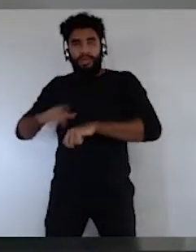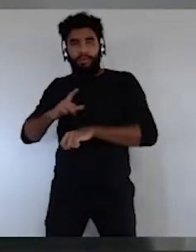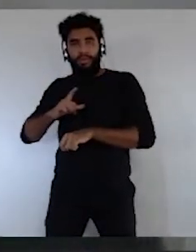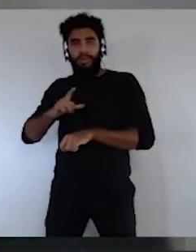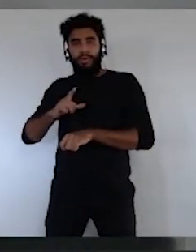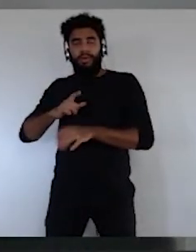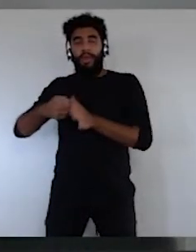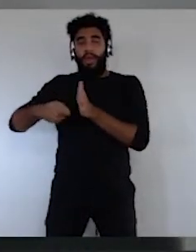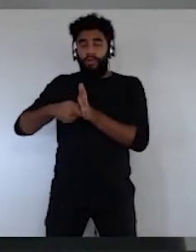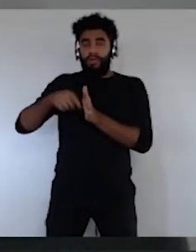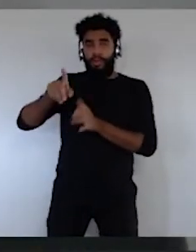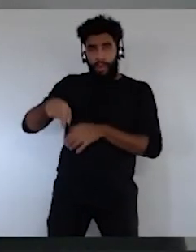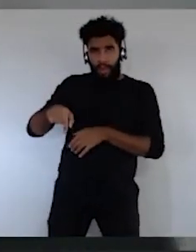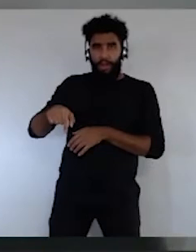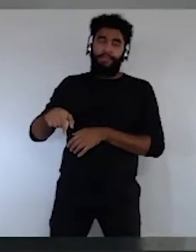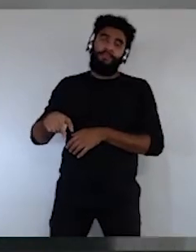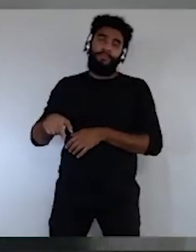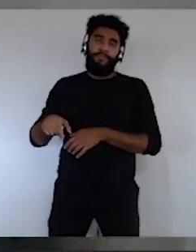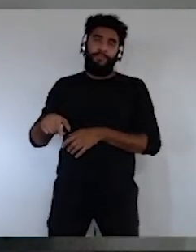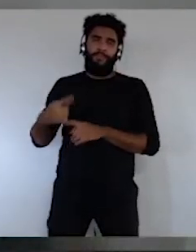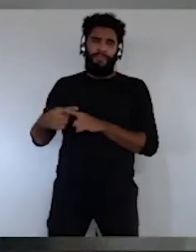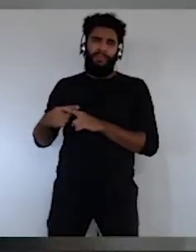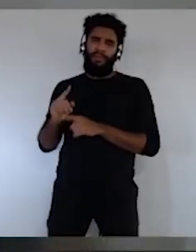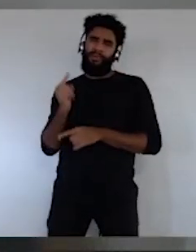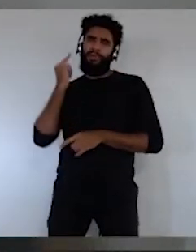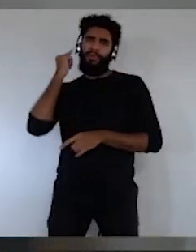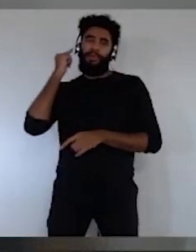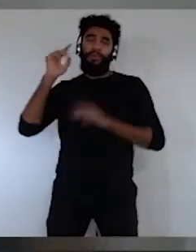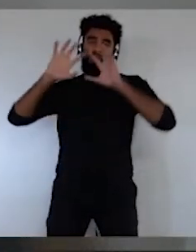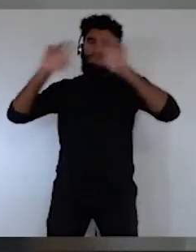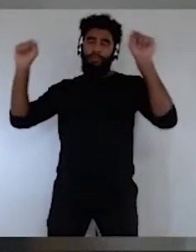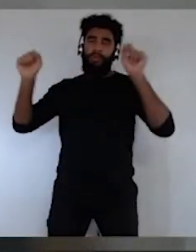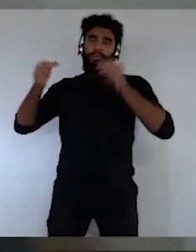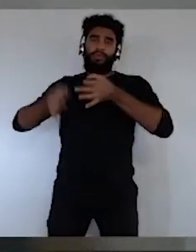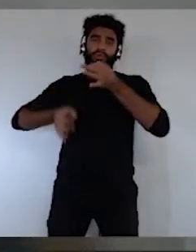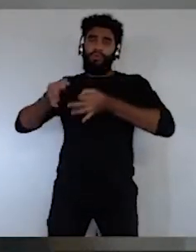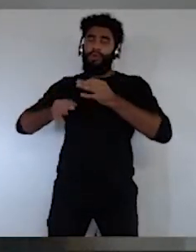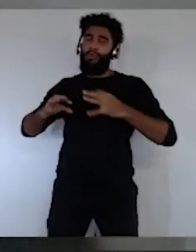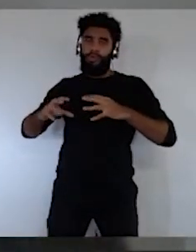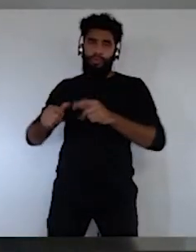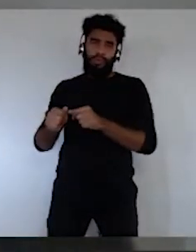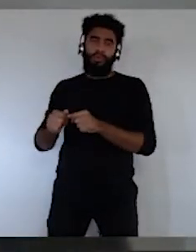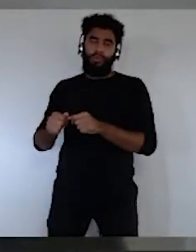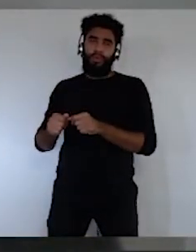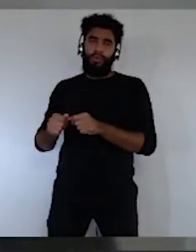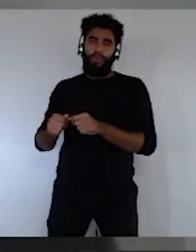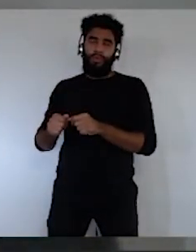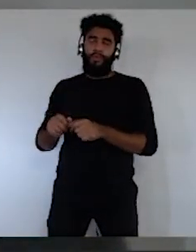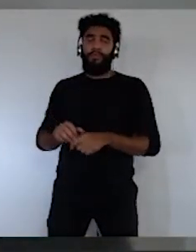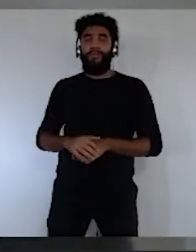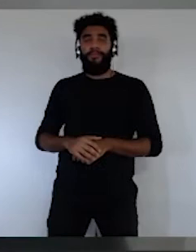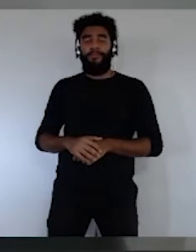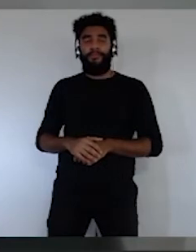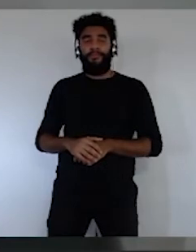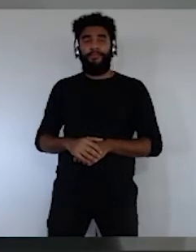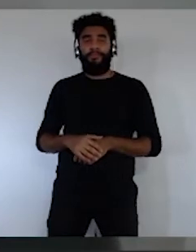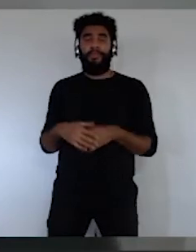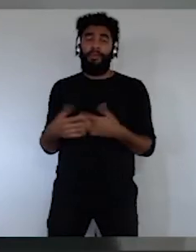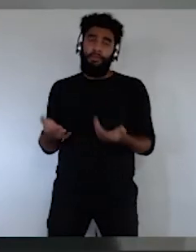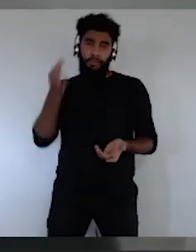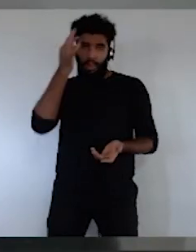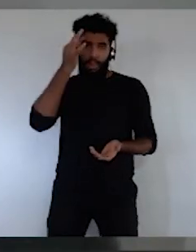concordo, e ainda com a característica de que, para caber essa ação revisional, a